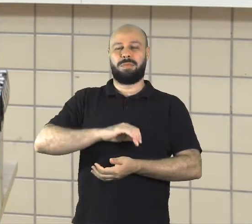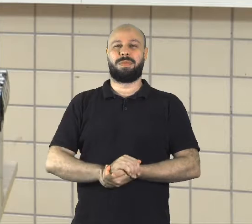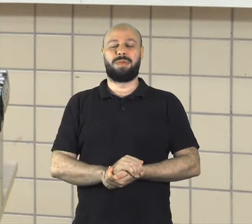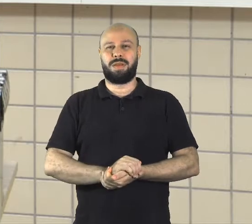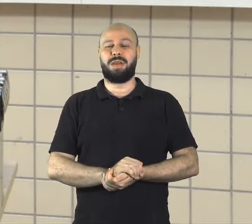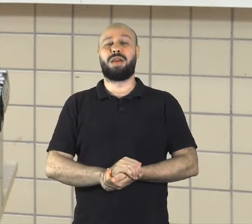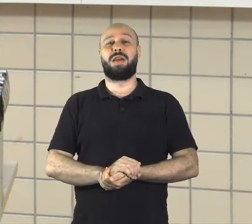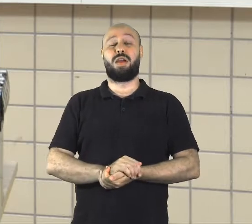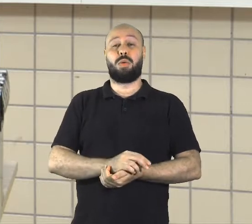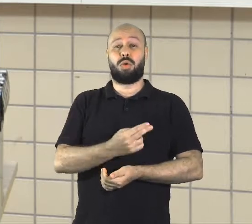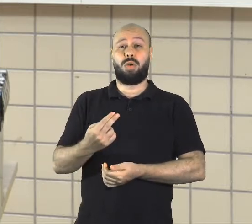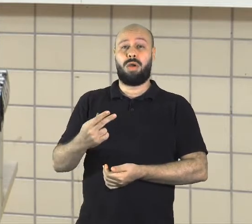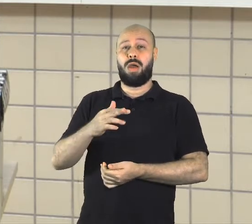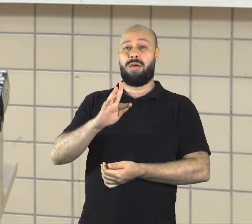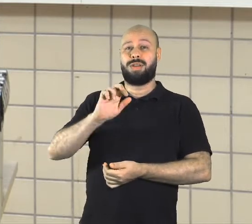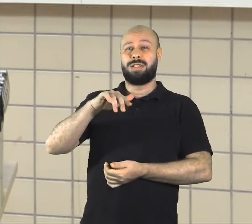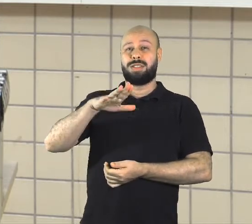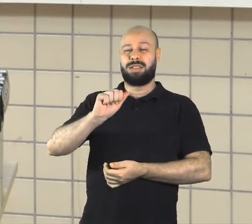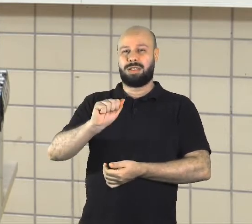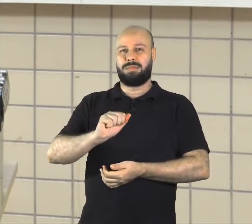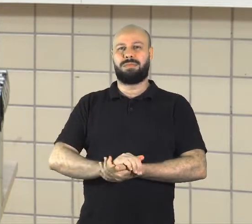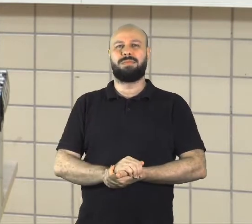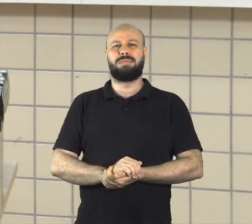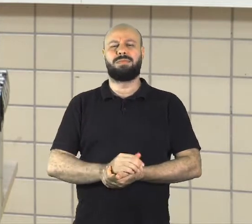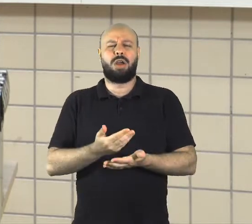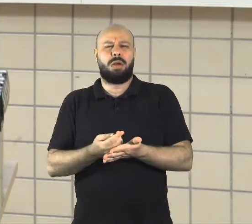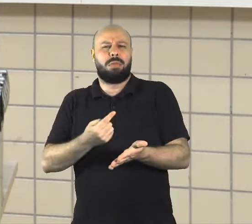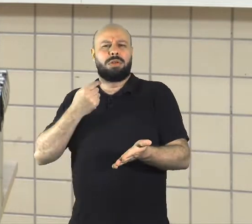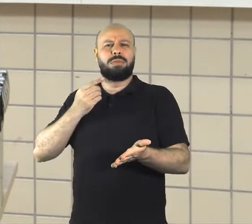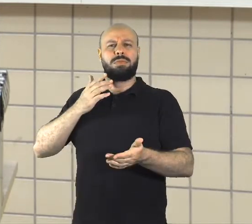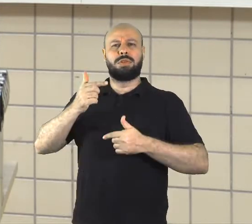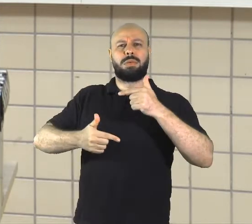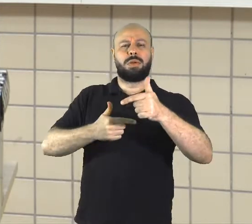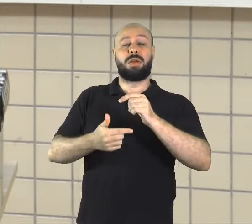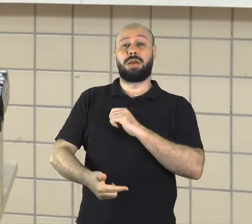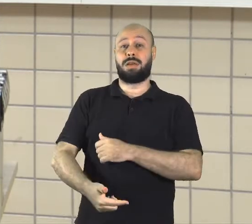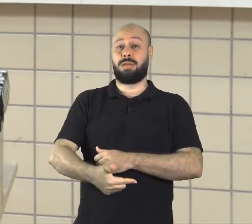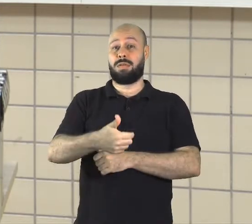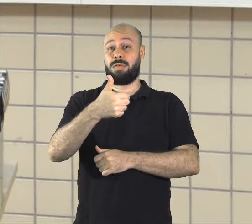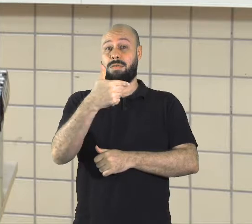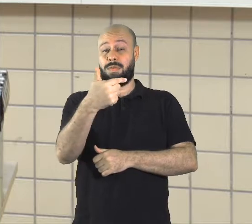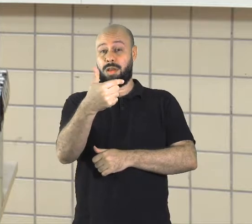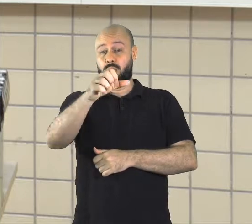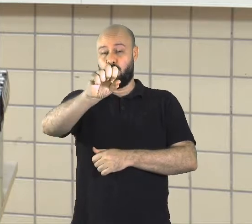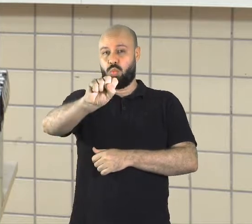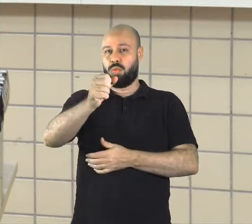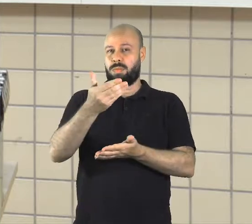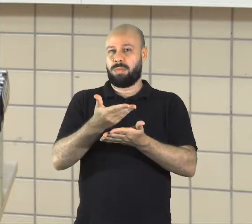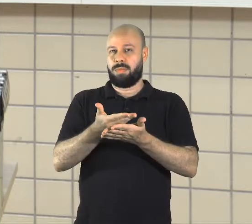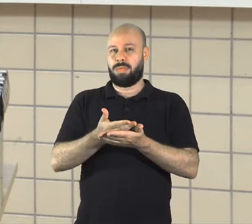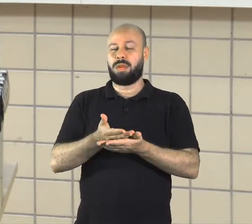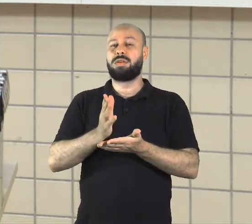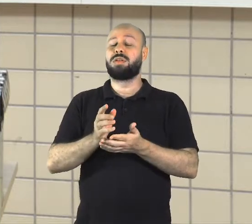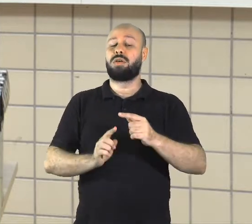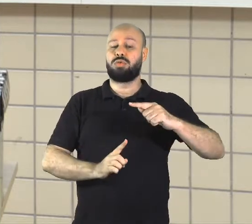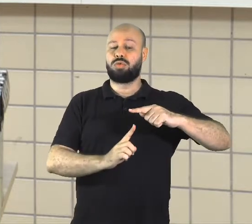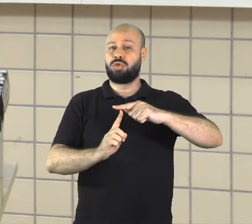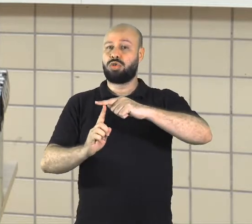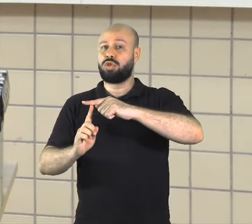Francisca Neri. Nós trabalhamos a aula passada, a nossa 28ª aula, falando sobre os tipos de